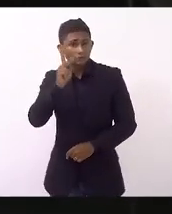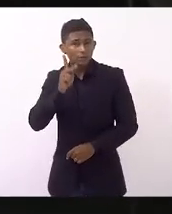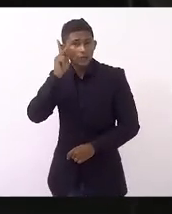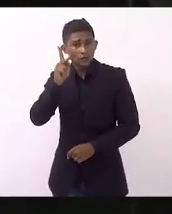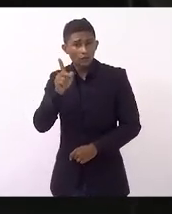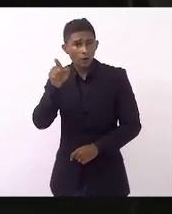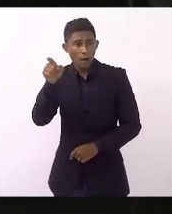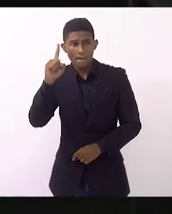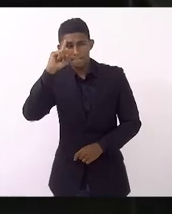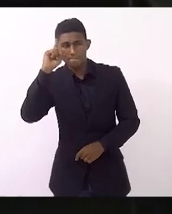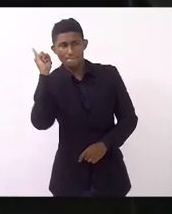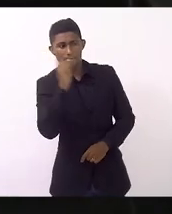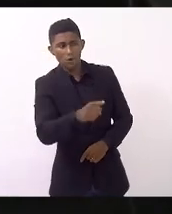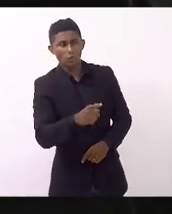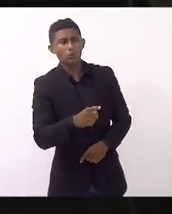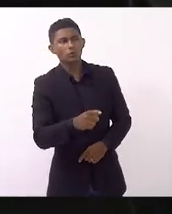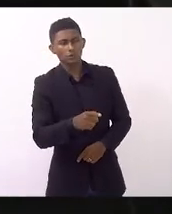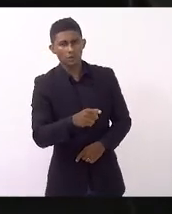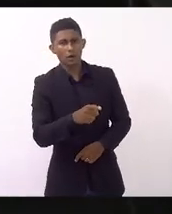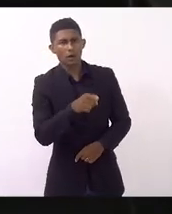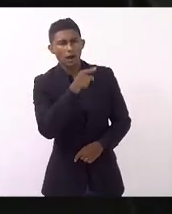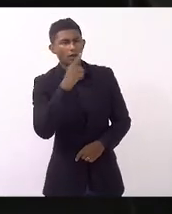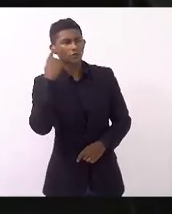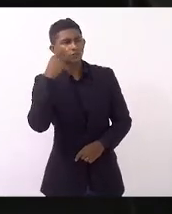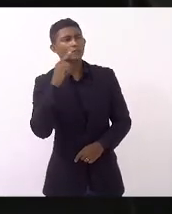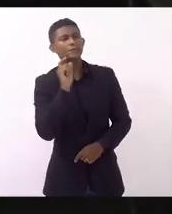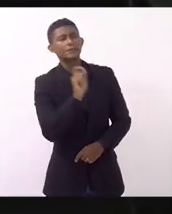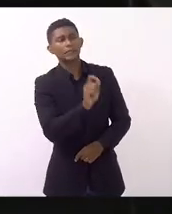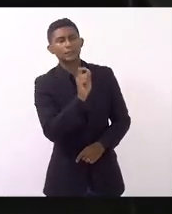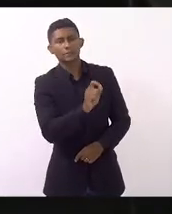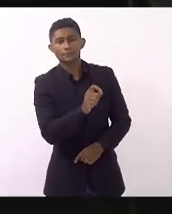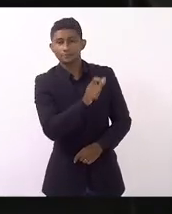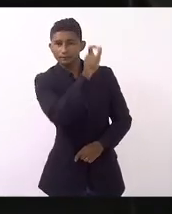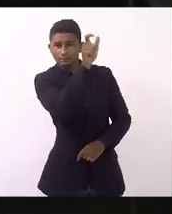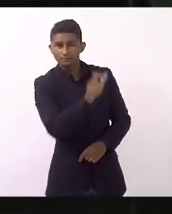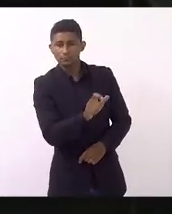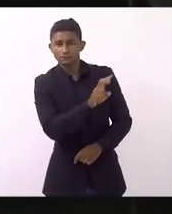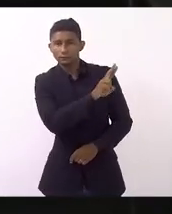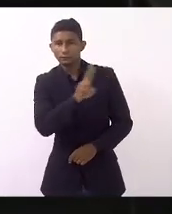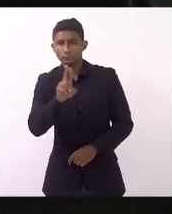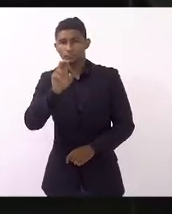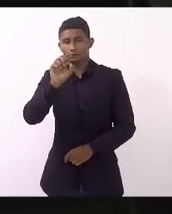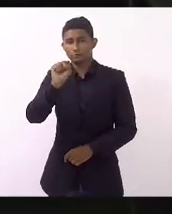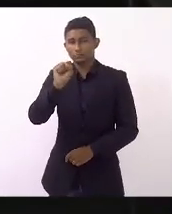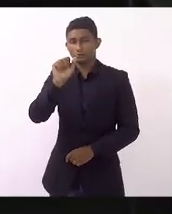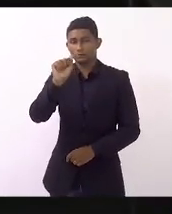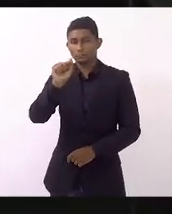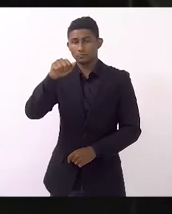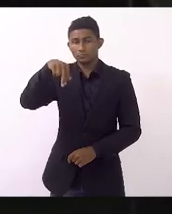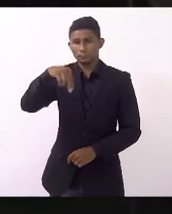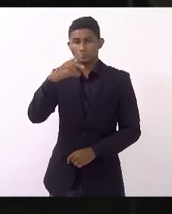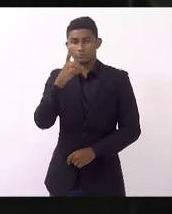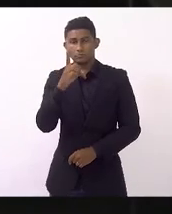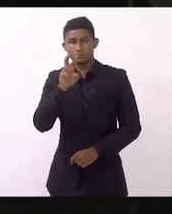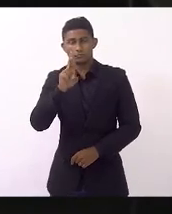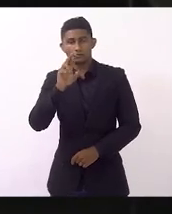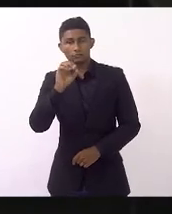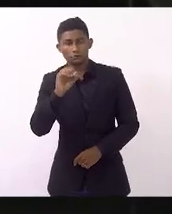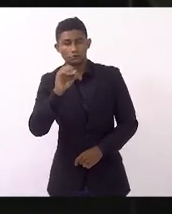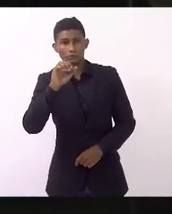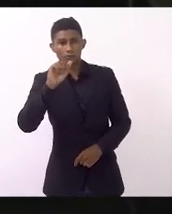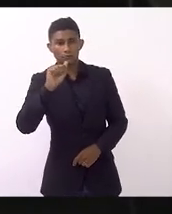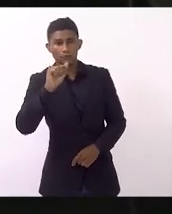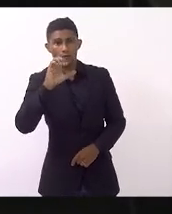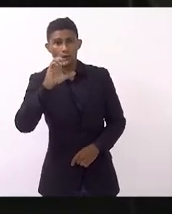a sua defesa. O advogado, de nome Sandro Acácio Fraga Gramacho